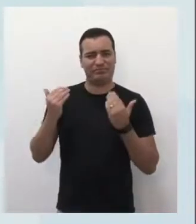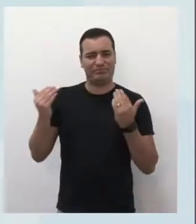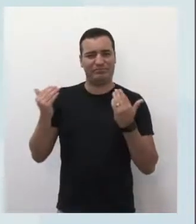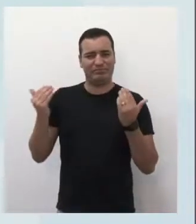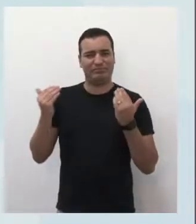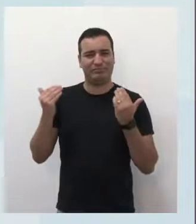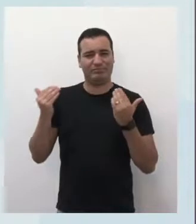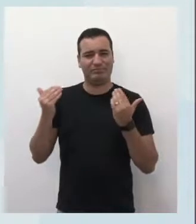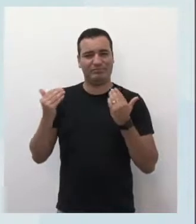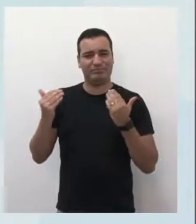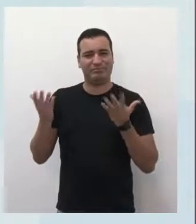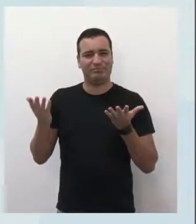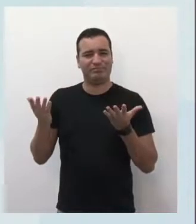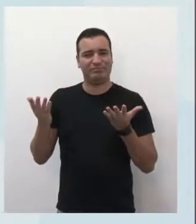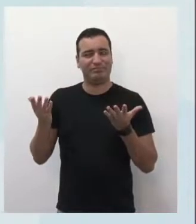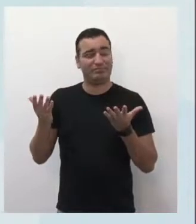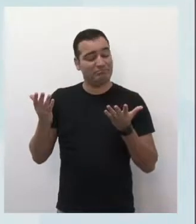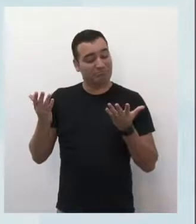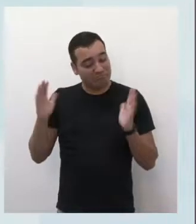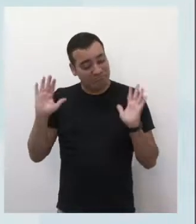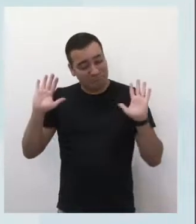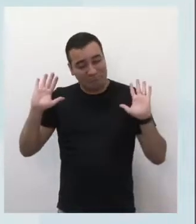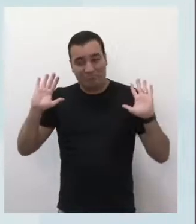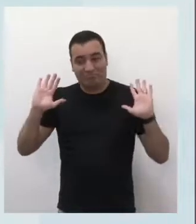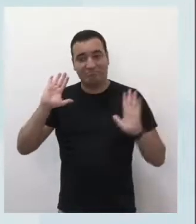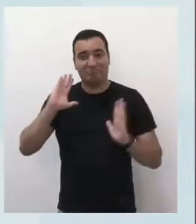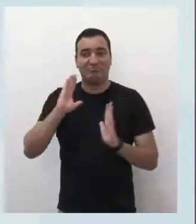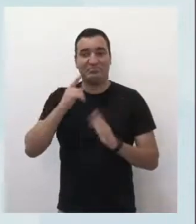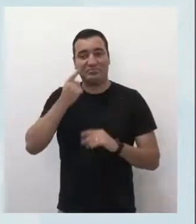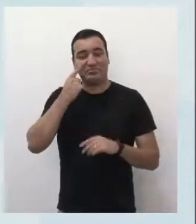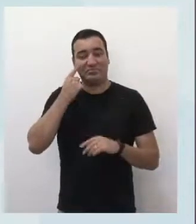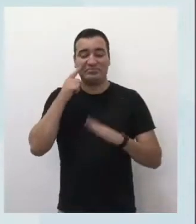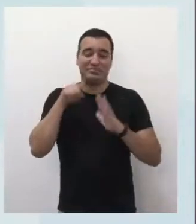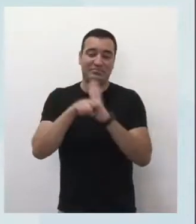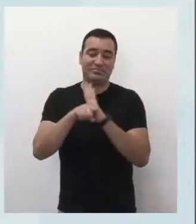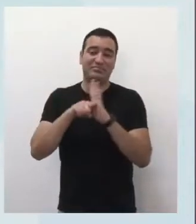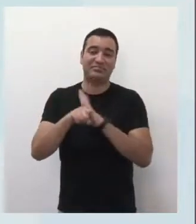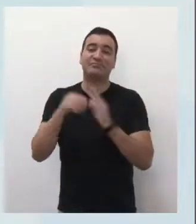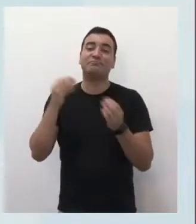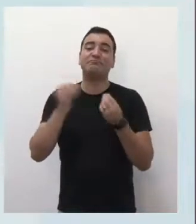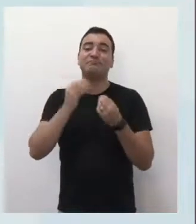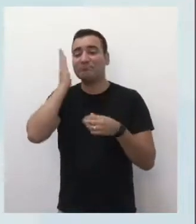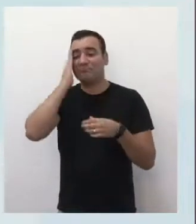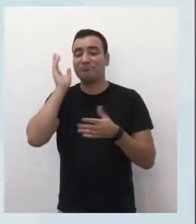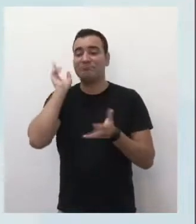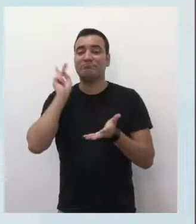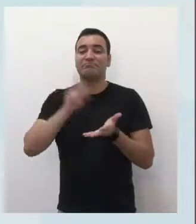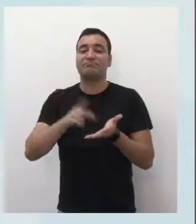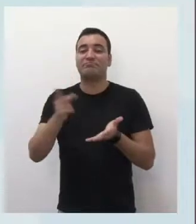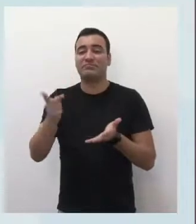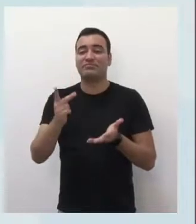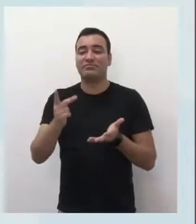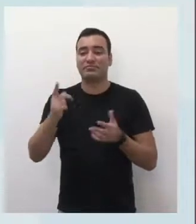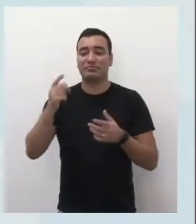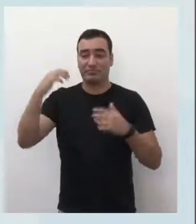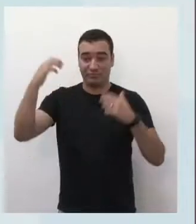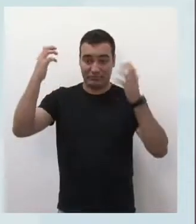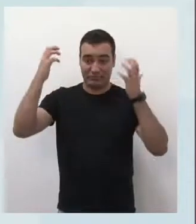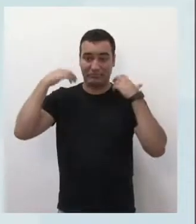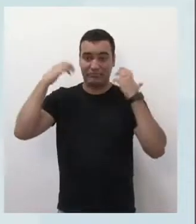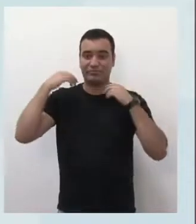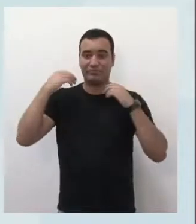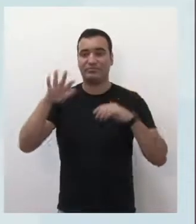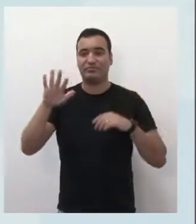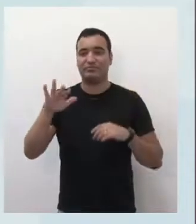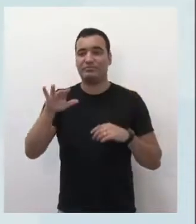Não acredito. Mas está marcando aí, a gente tem que conferir. Para você conferir isso daqui, ó, o consumo de um banho em 8